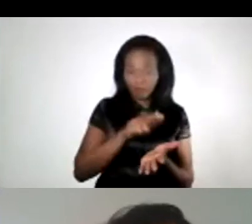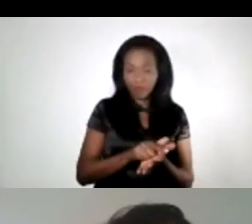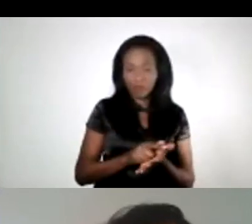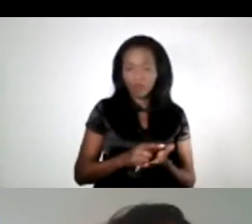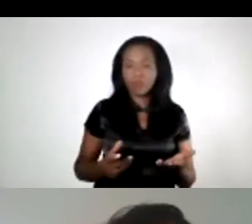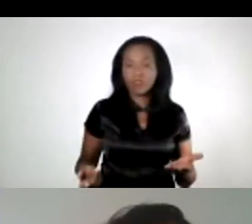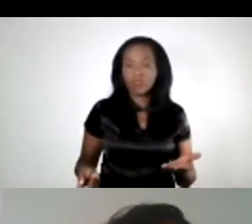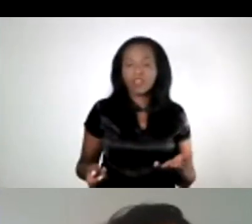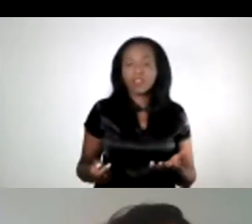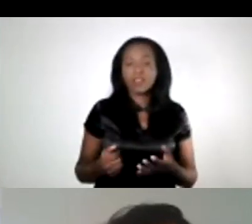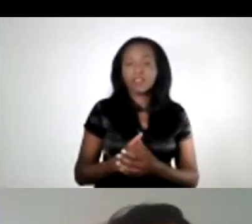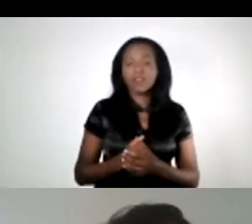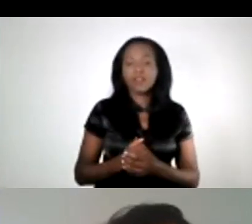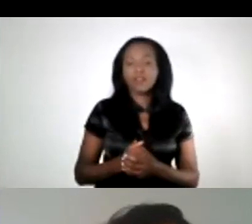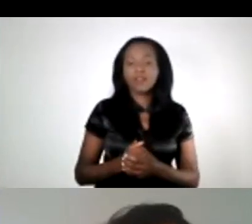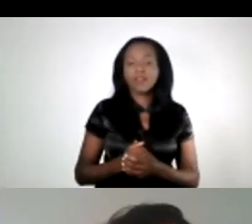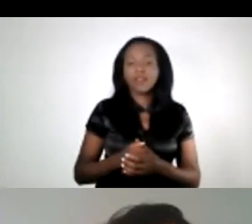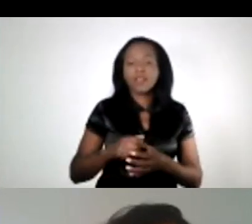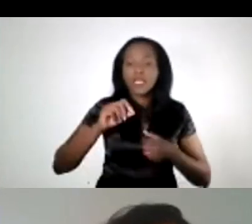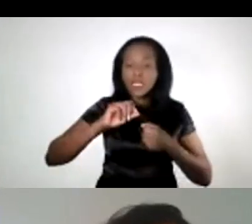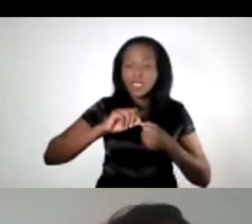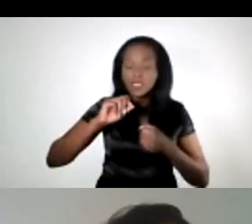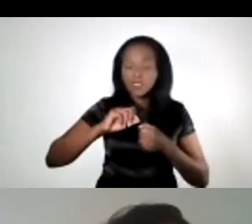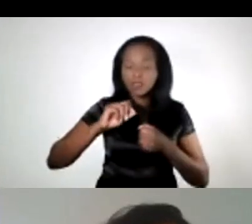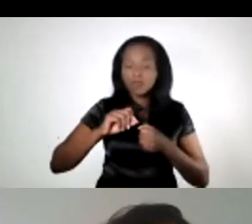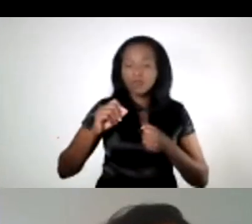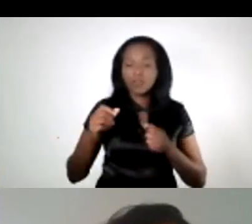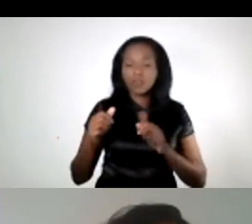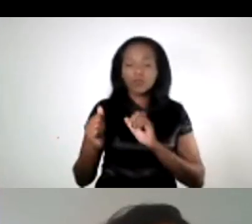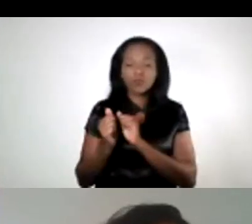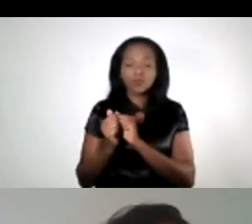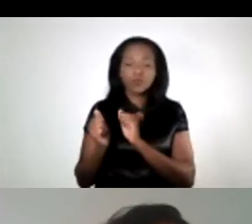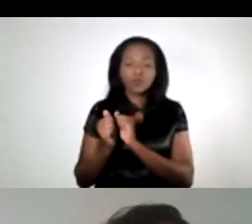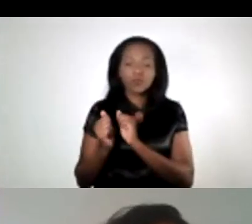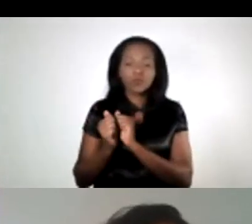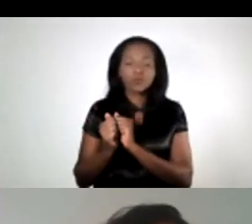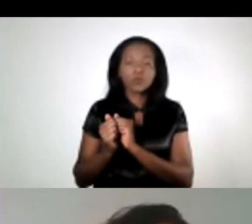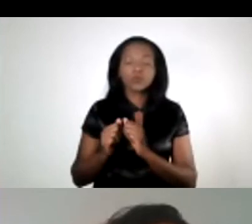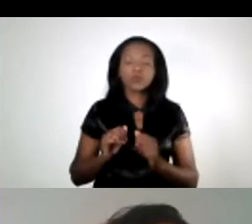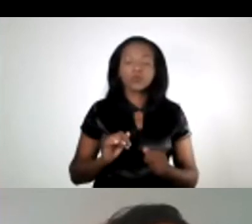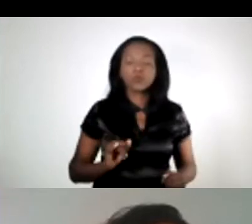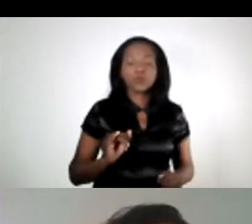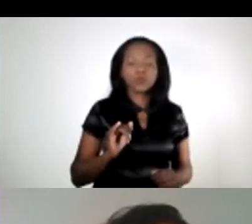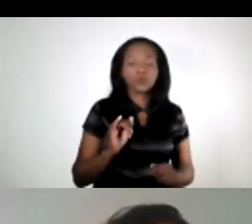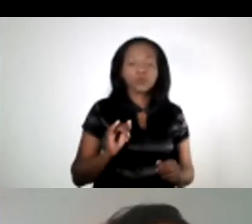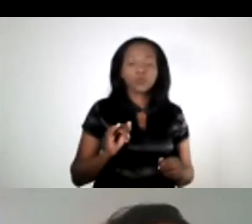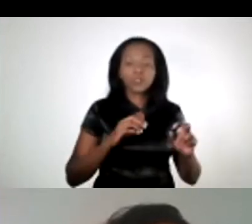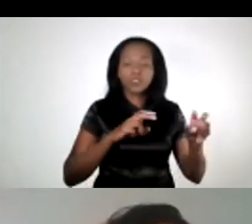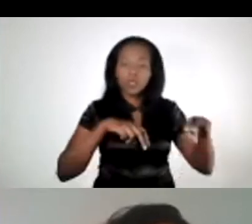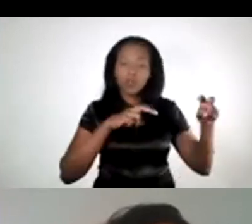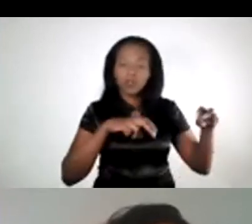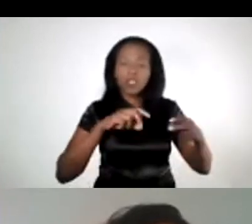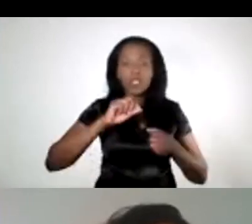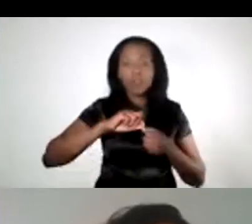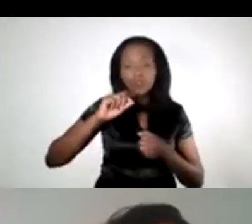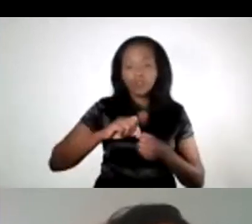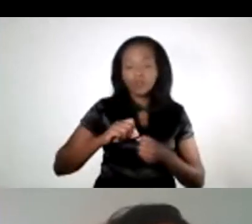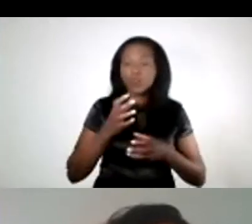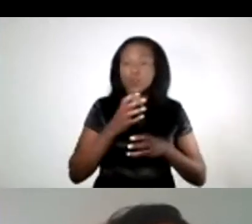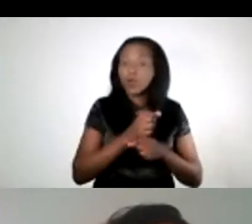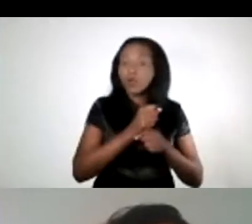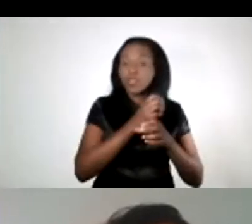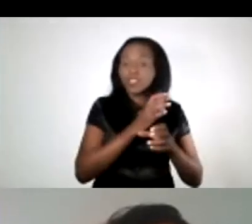do livro, esse livro foi feito, né, em parceria, né, uma proposição do GT da Roça, e o livro ele foi feito uma quantidade